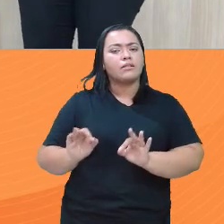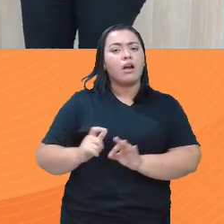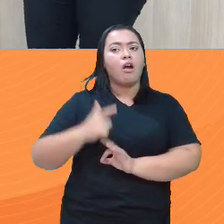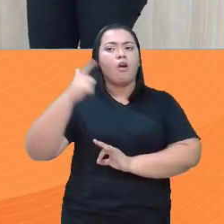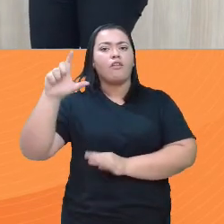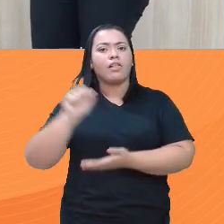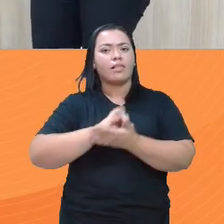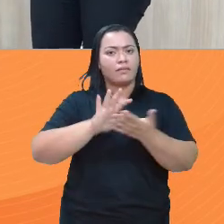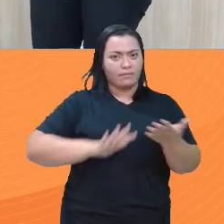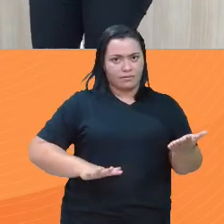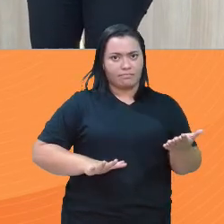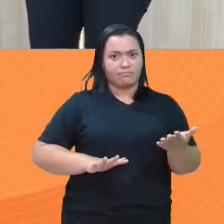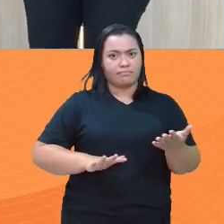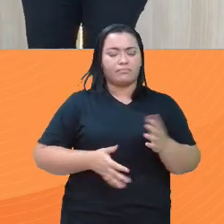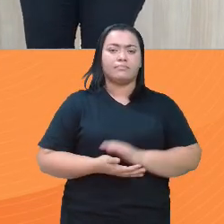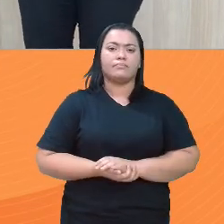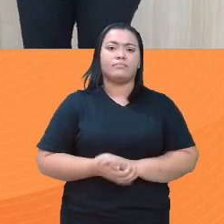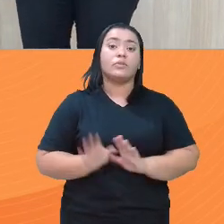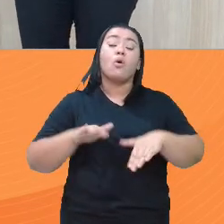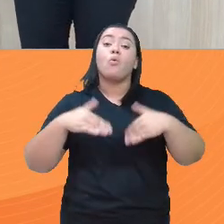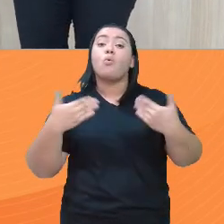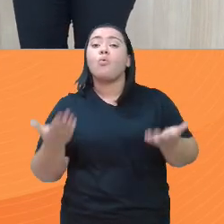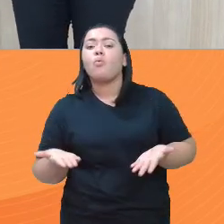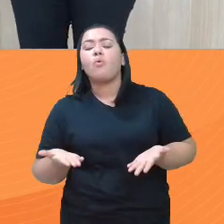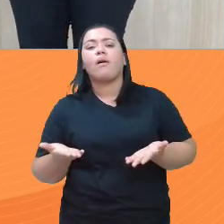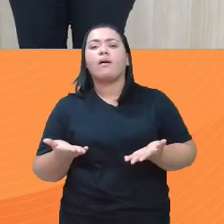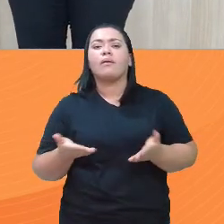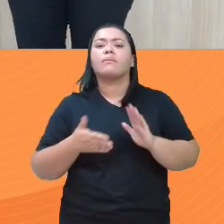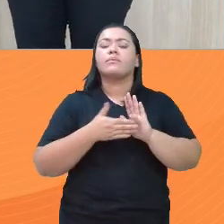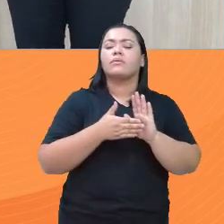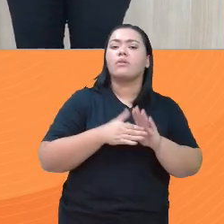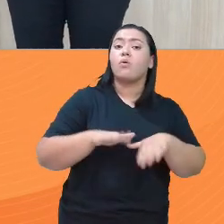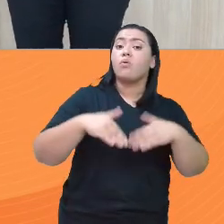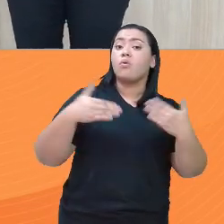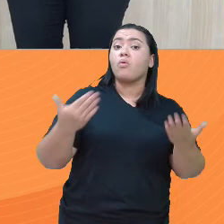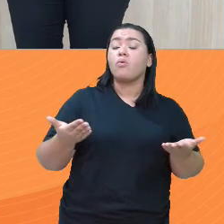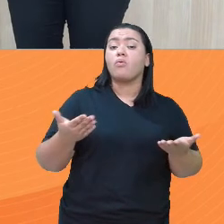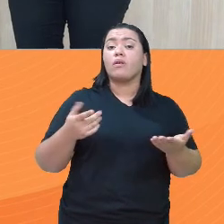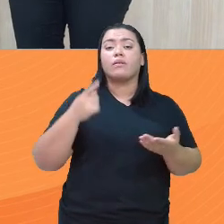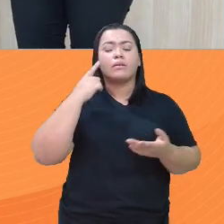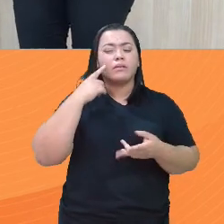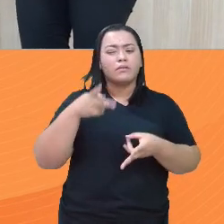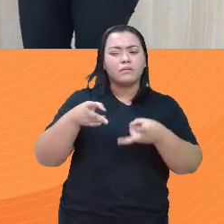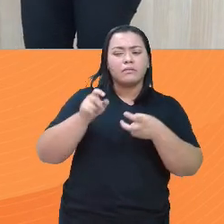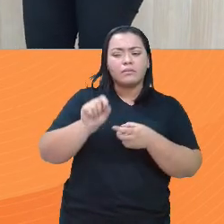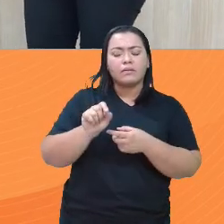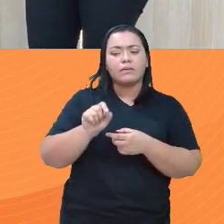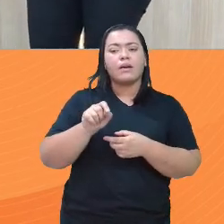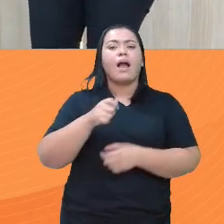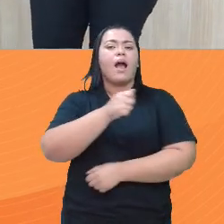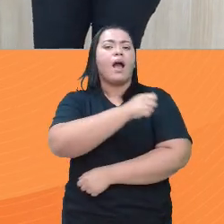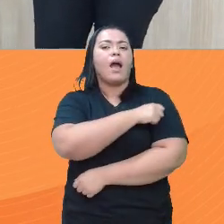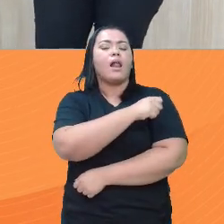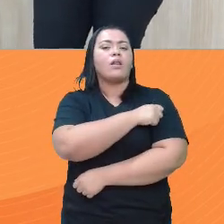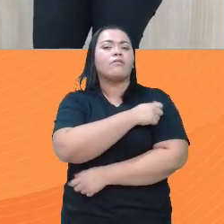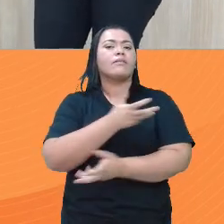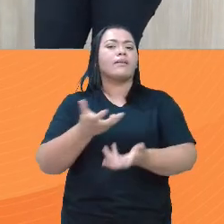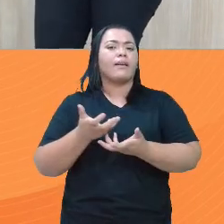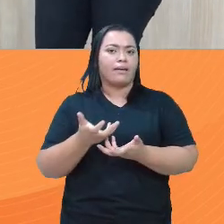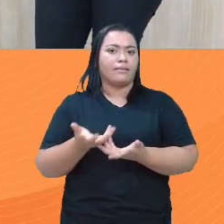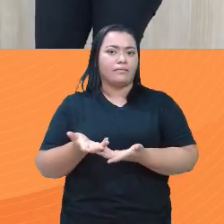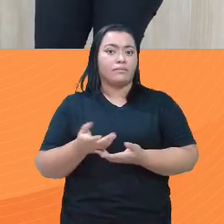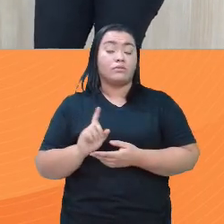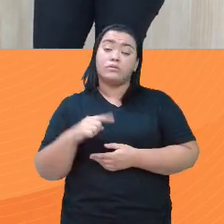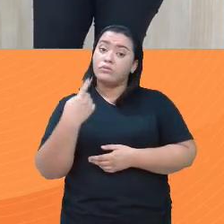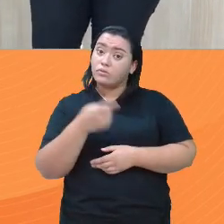atividade? Quais as propensões, quais as tendências que ele demonstra, né? E aí a gente